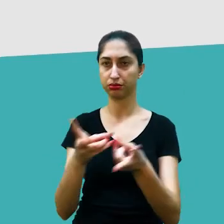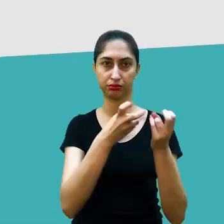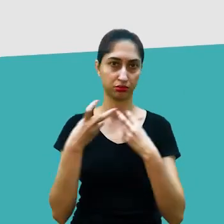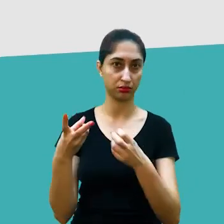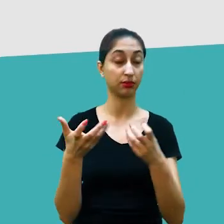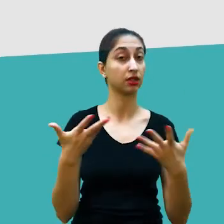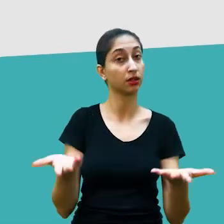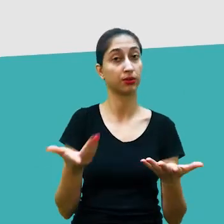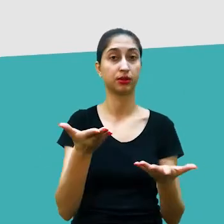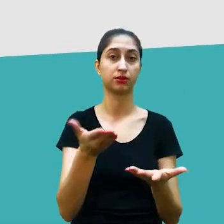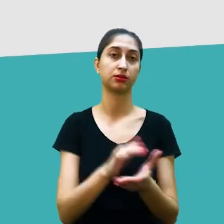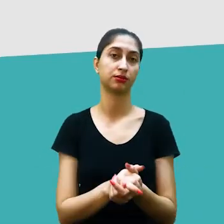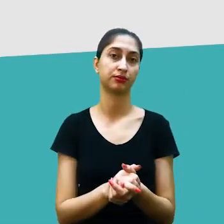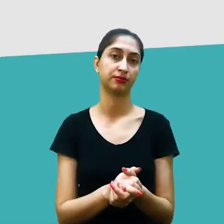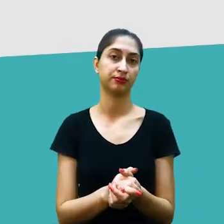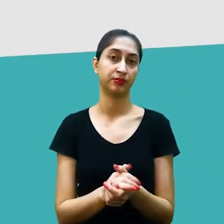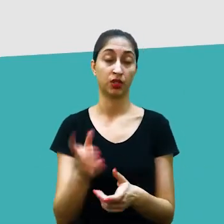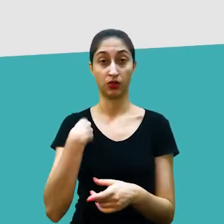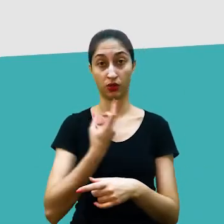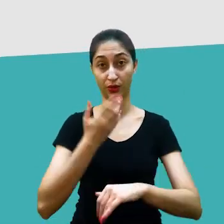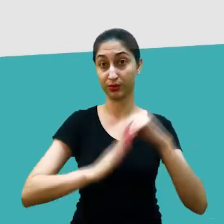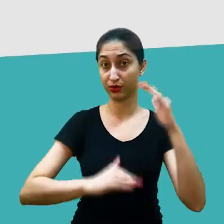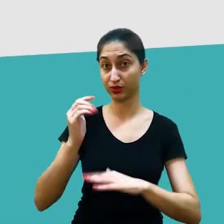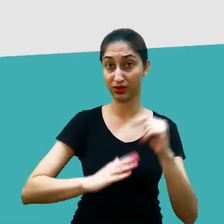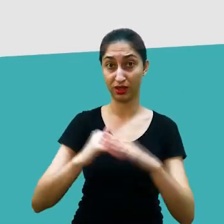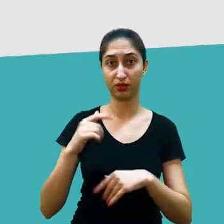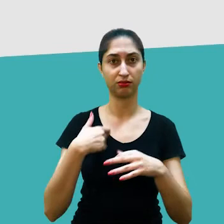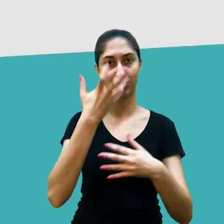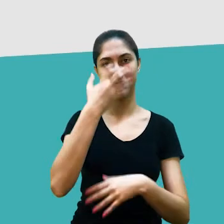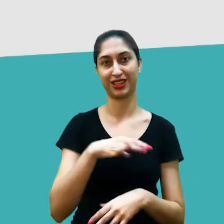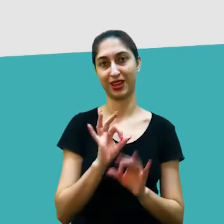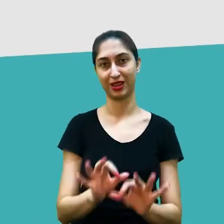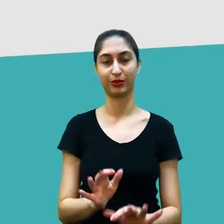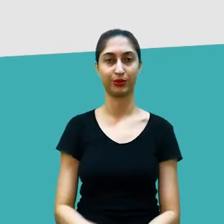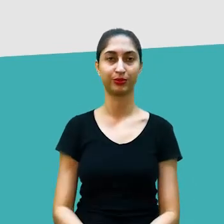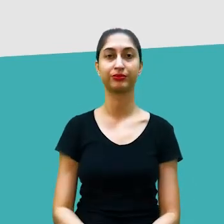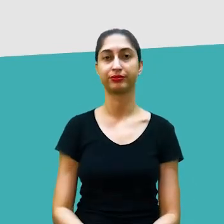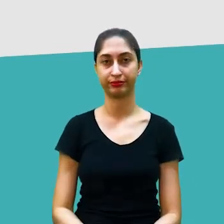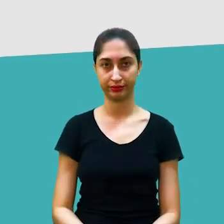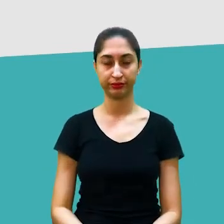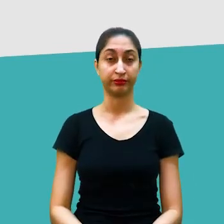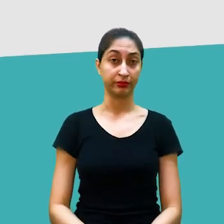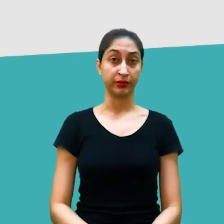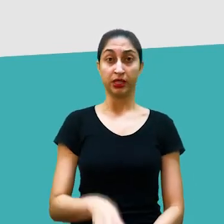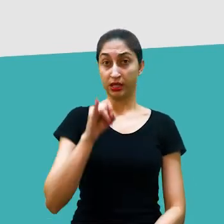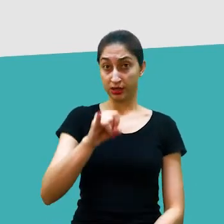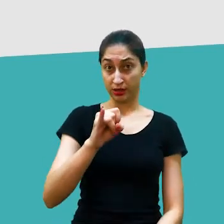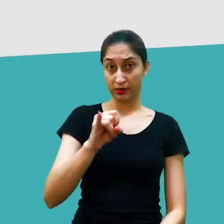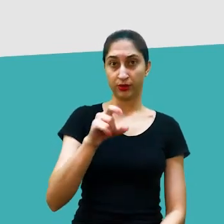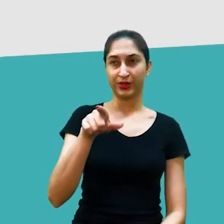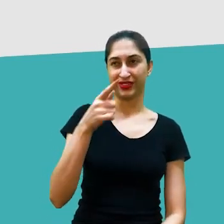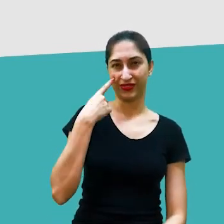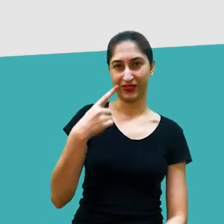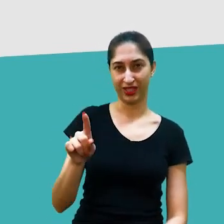Então, a nossa profissão, ela é muito séria, sabe assim? Ela é muito séria. Quando você ouve o Saint Laurent